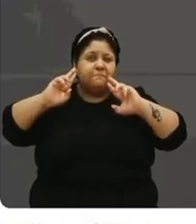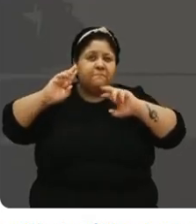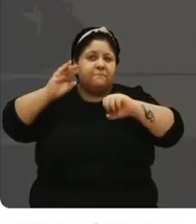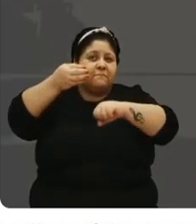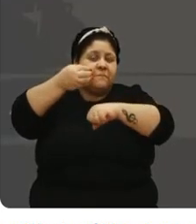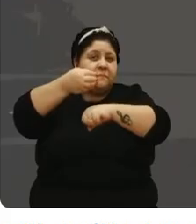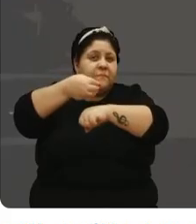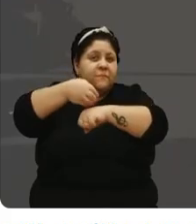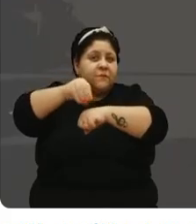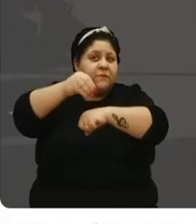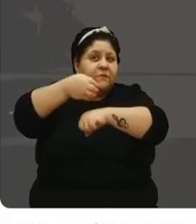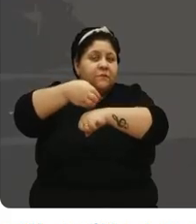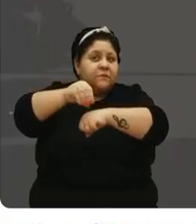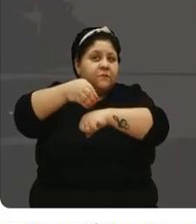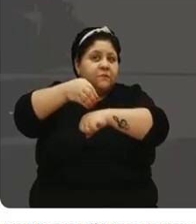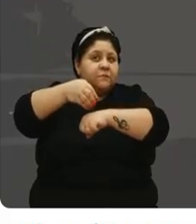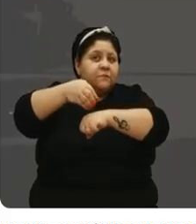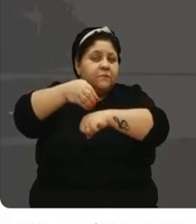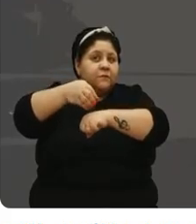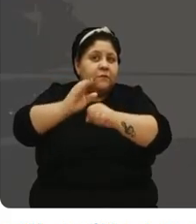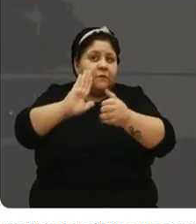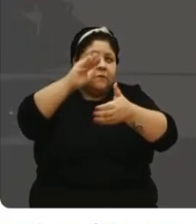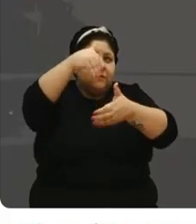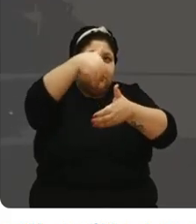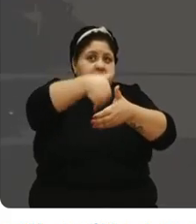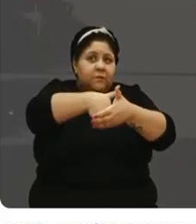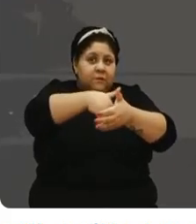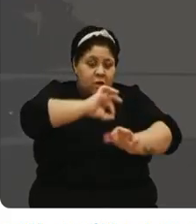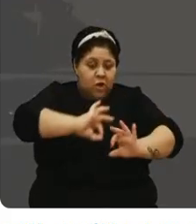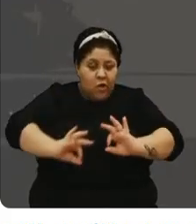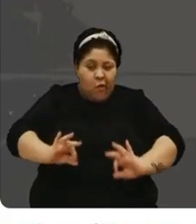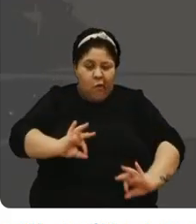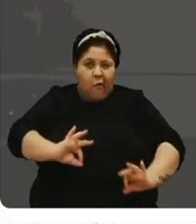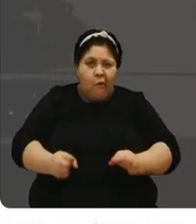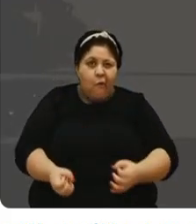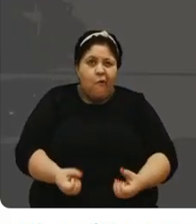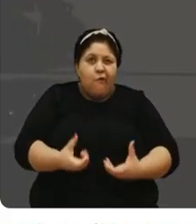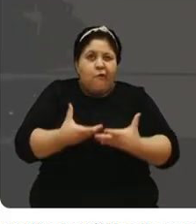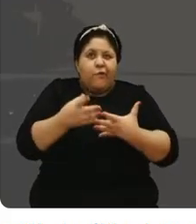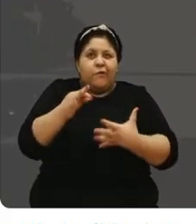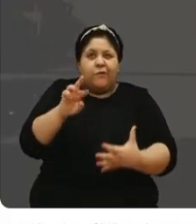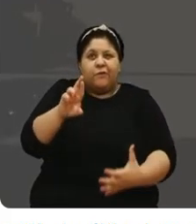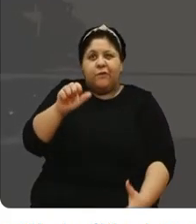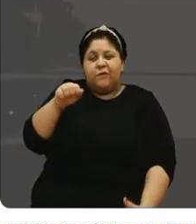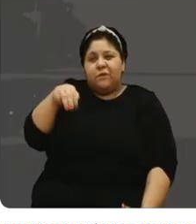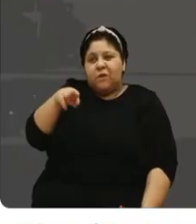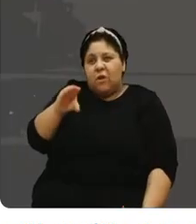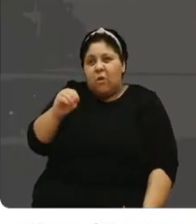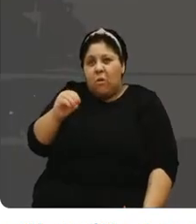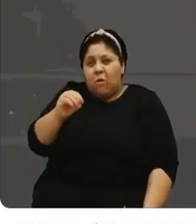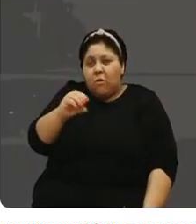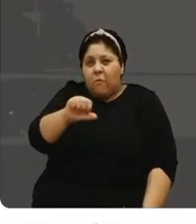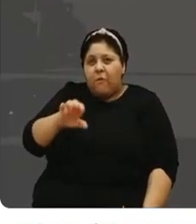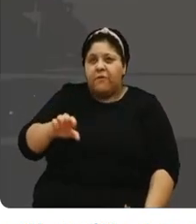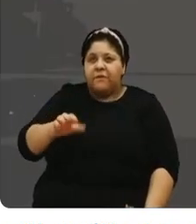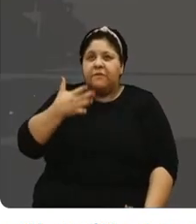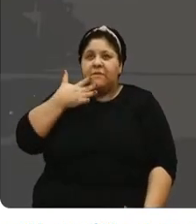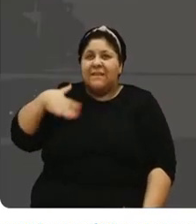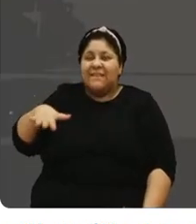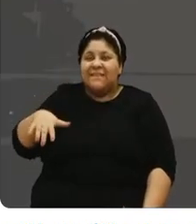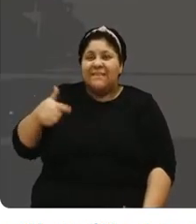muito endotelite, inflamação dentro dos vasos com formação trombótica. Então uma criança de 7 anos que ela já tem trombo dentro